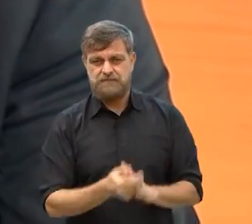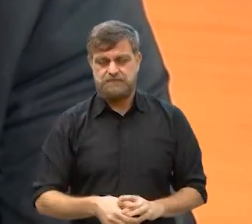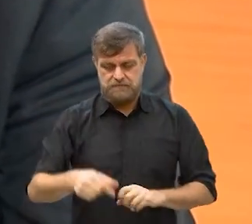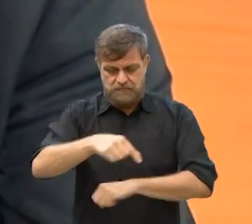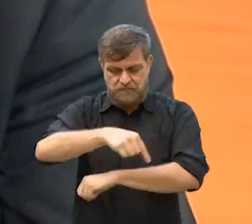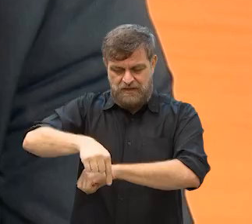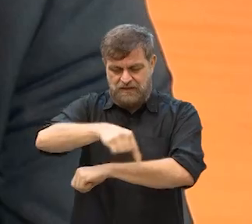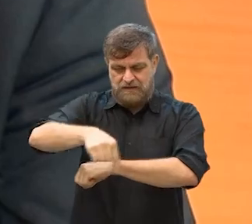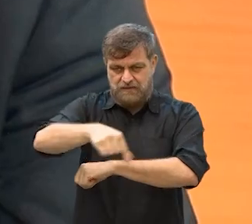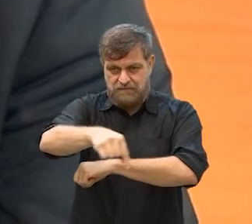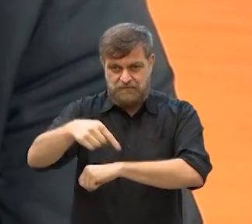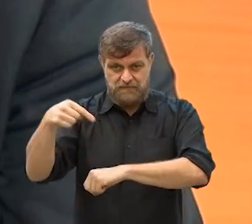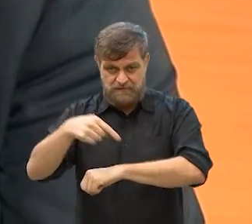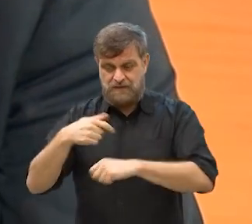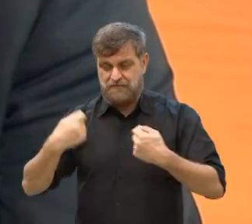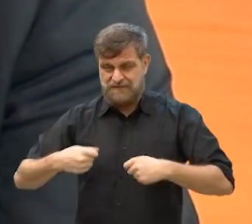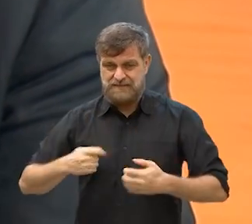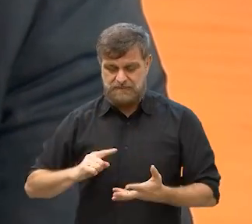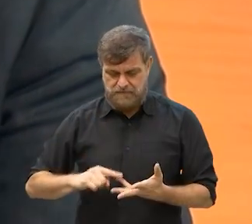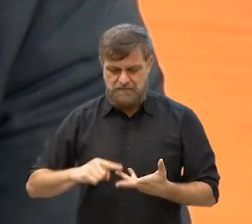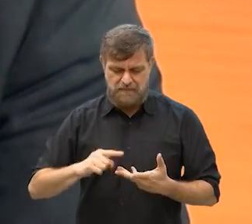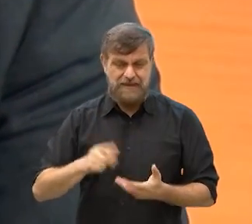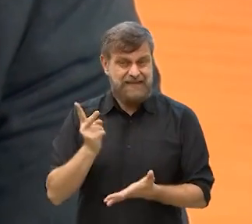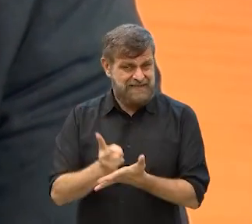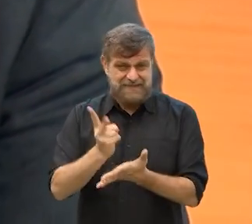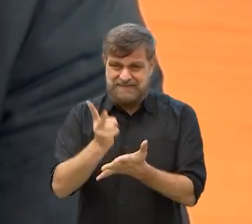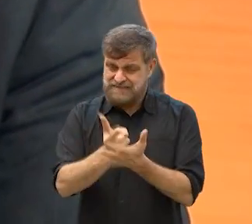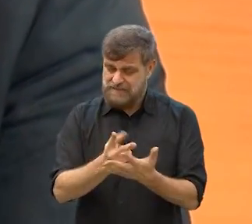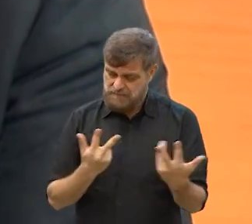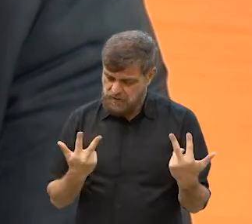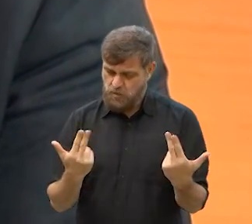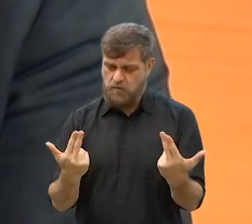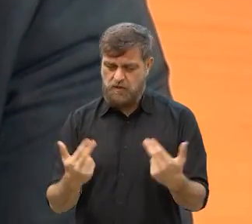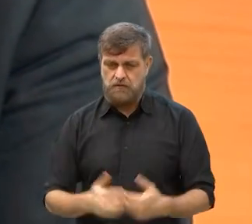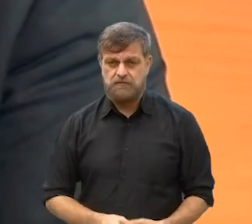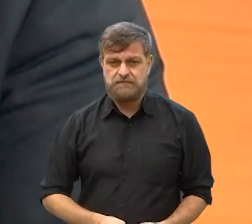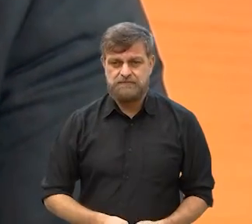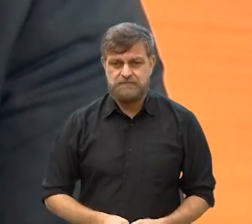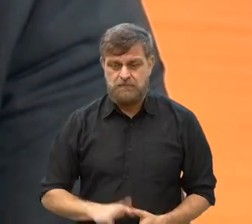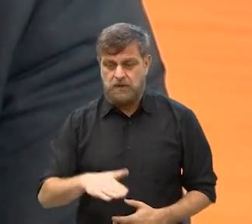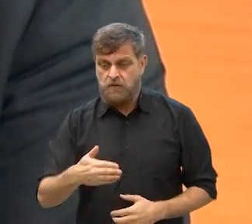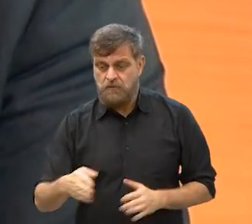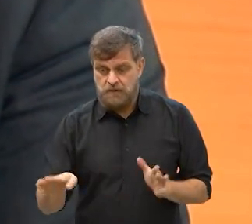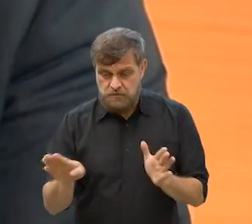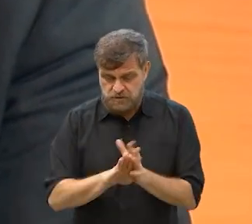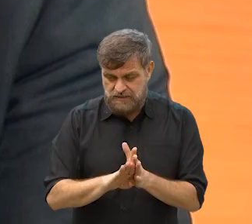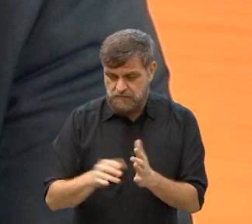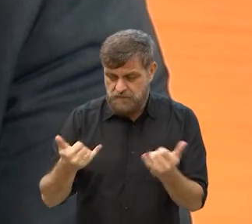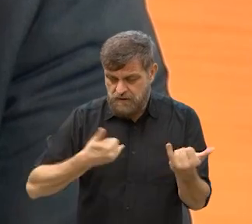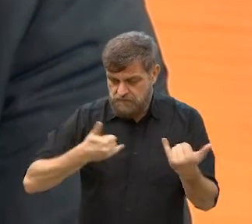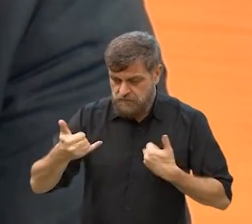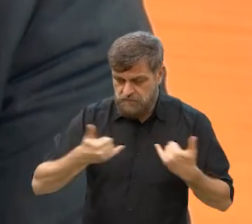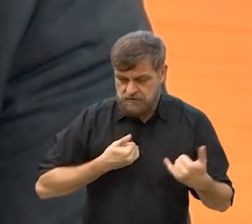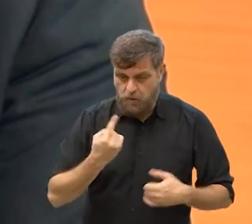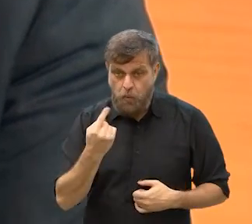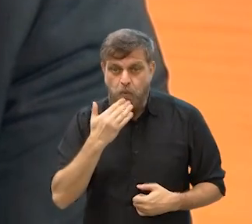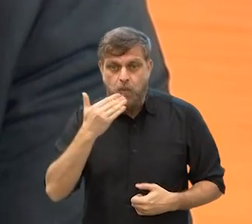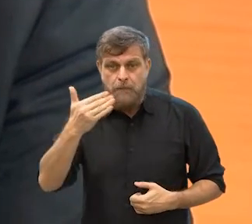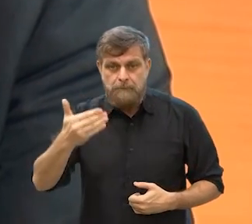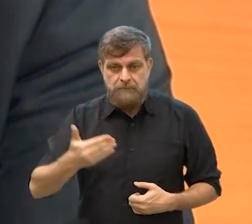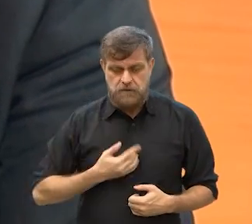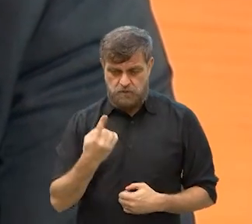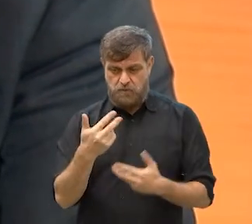sinalização de solo, enfim, basicamente são as mesmas. Agora, quando chega para nós uma informação, um pedido de